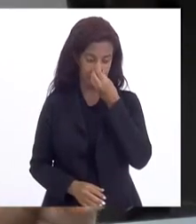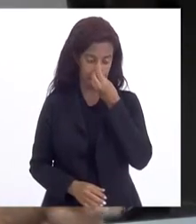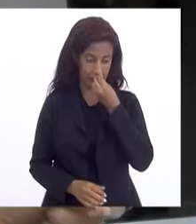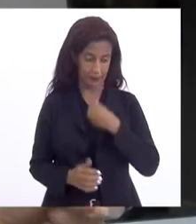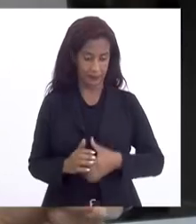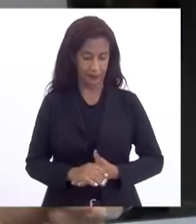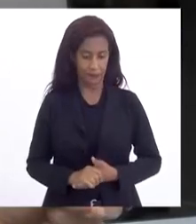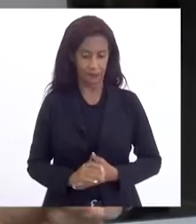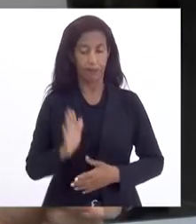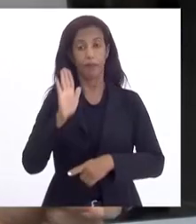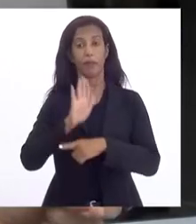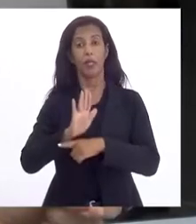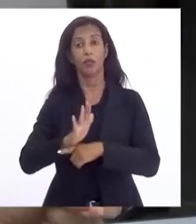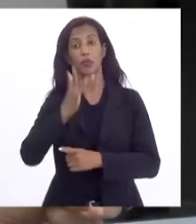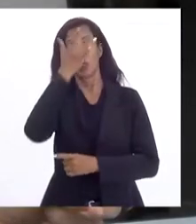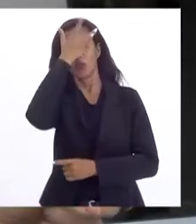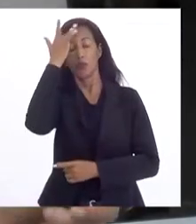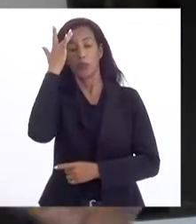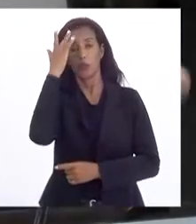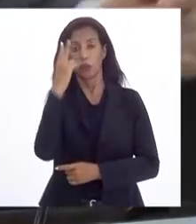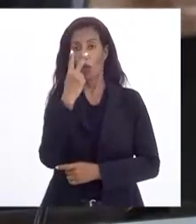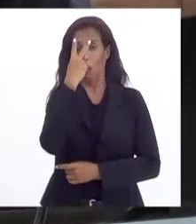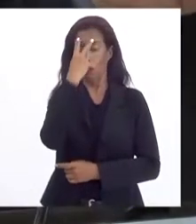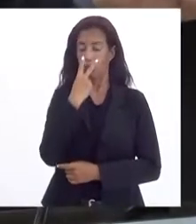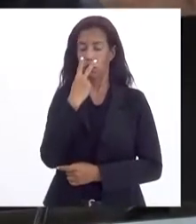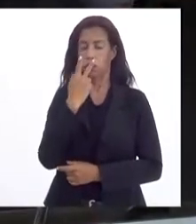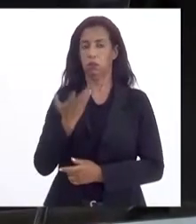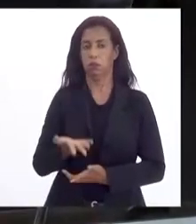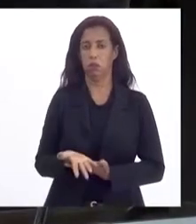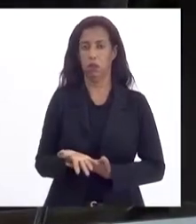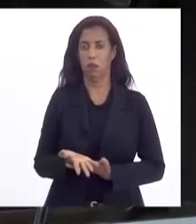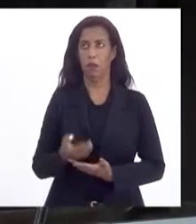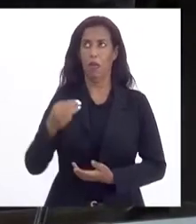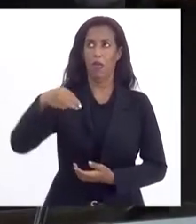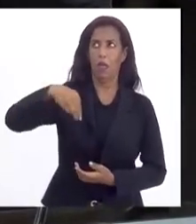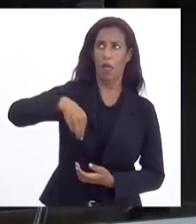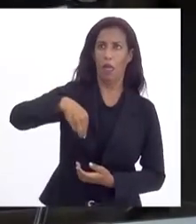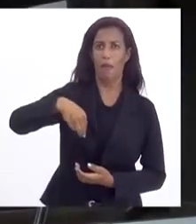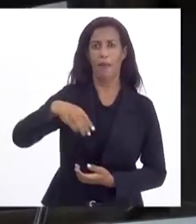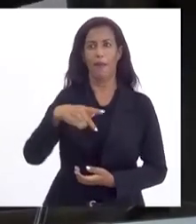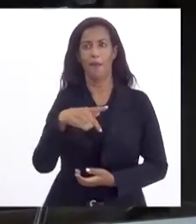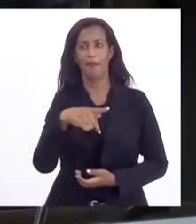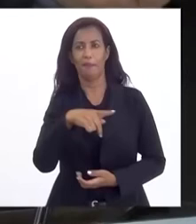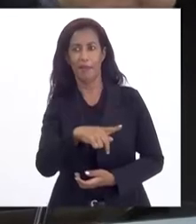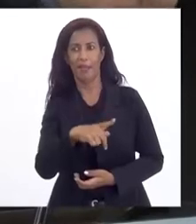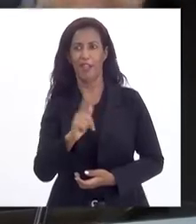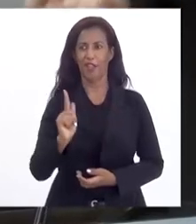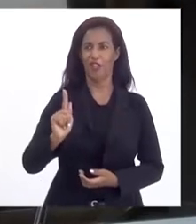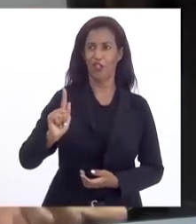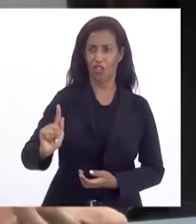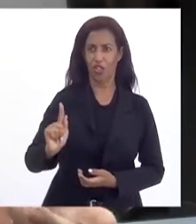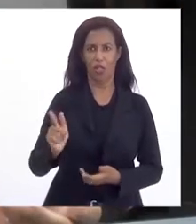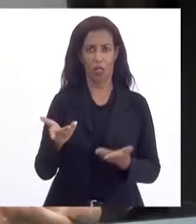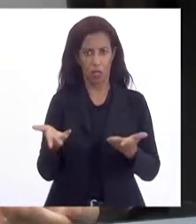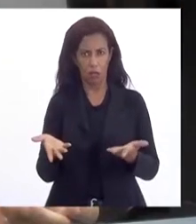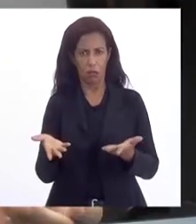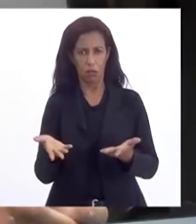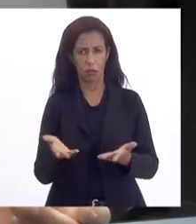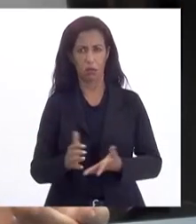Para atender as pessoas com deficiência visual. Você sabe saber se é o tamanho M, tamanho P, tamanho G, é isso?